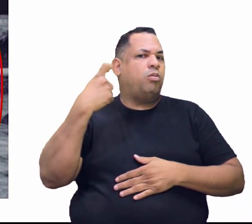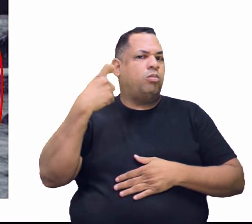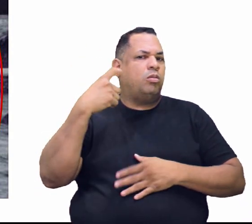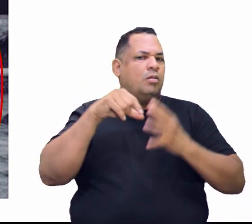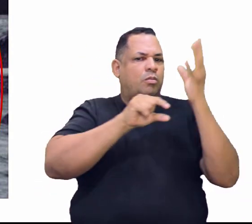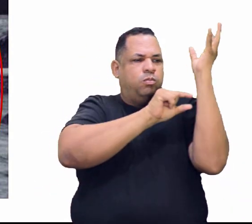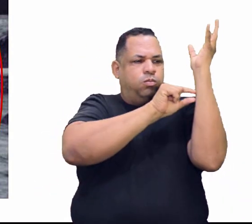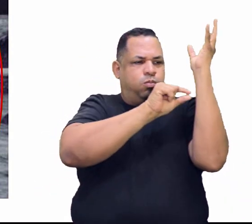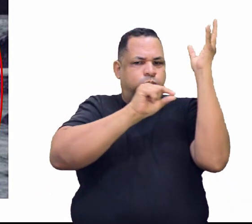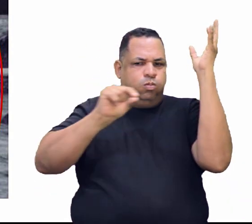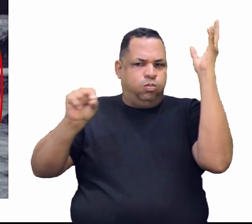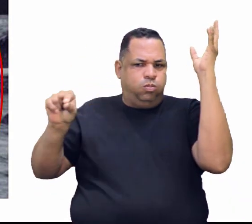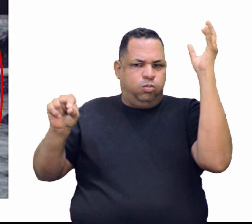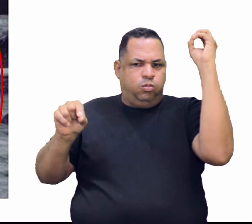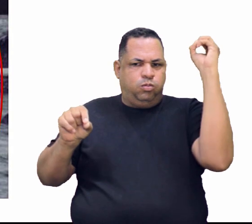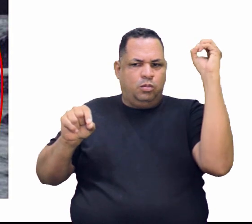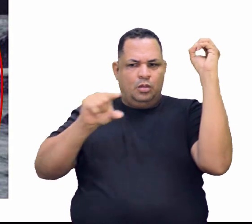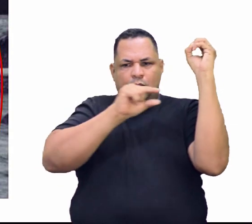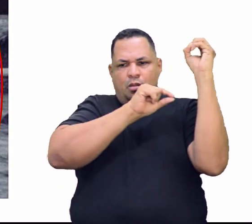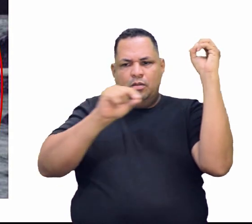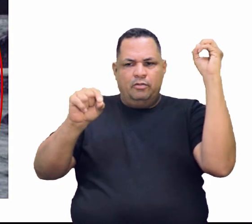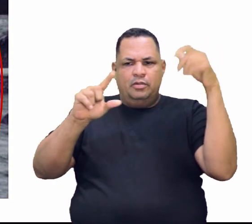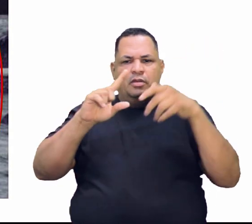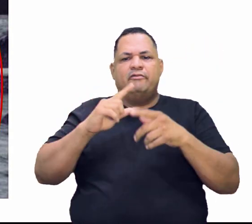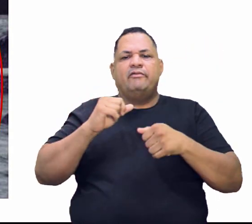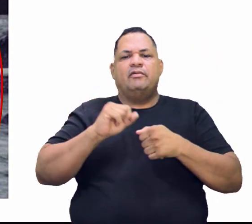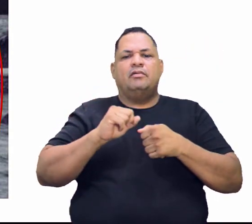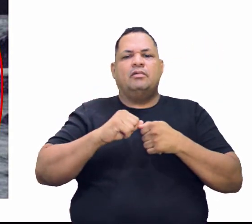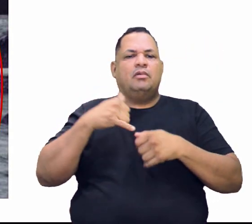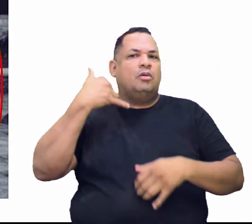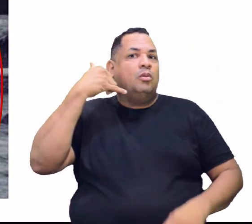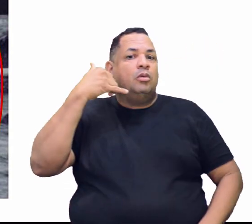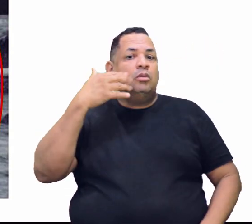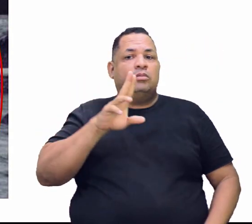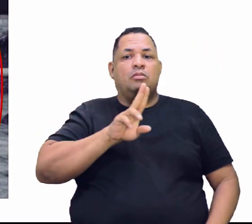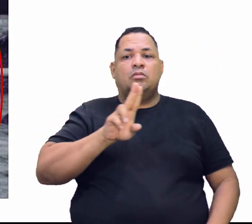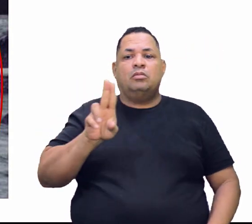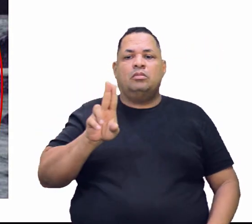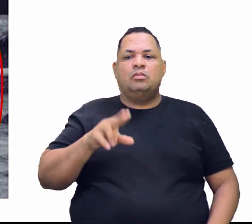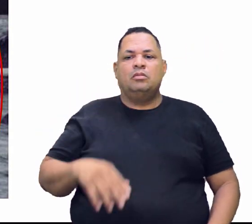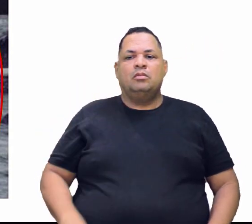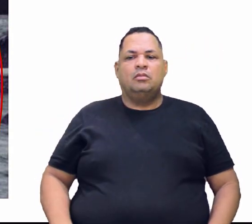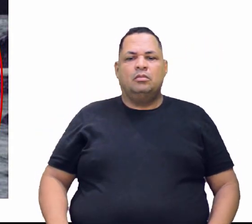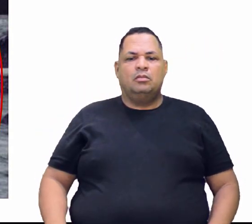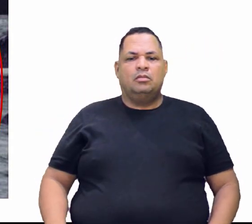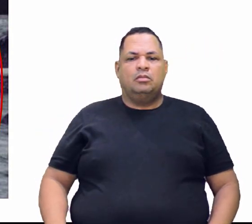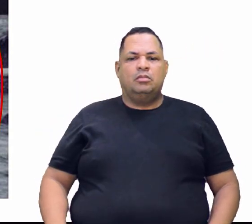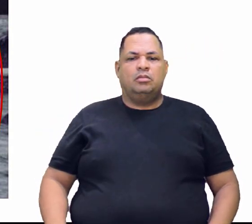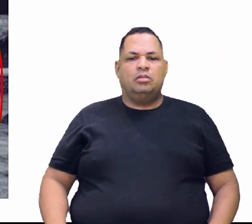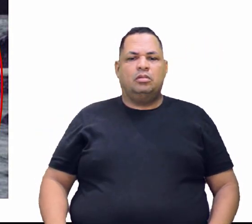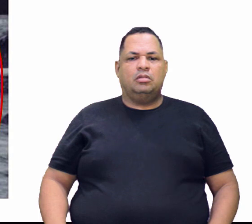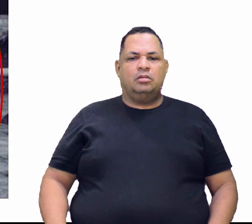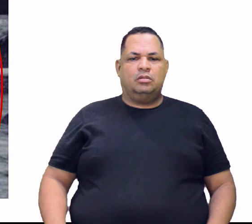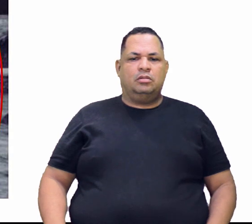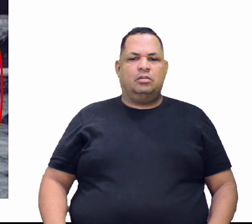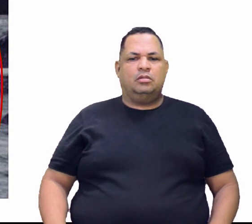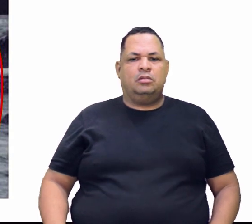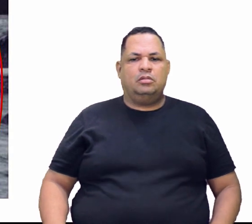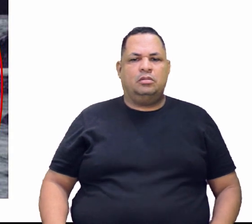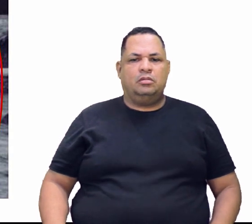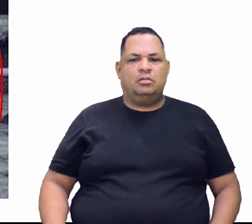pela fiação dos portes, faziam um barulho. E os índios vão chamar de língua do